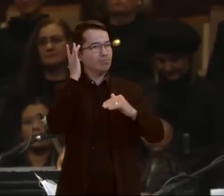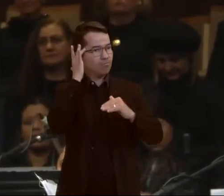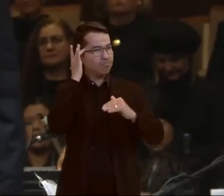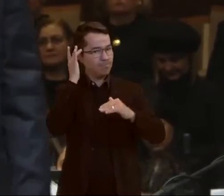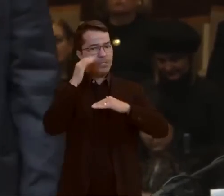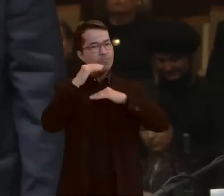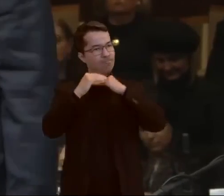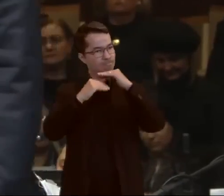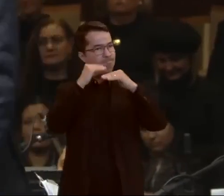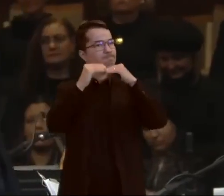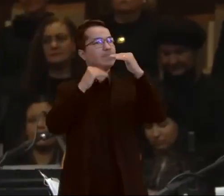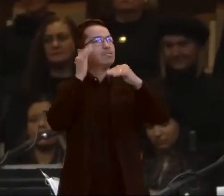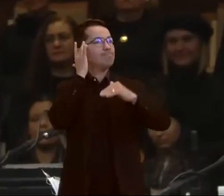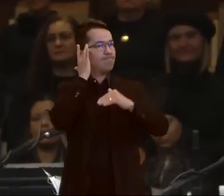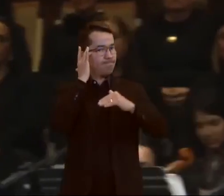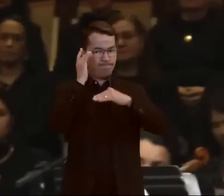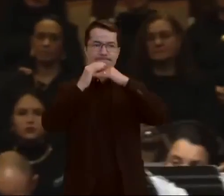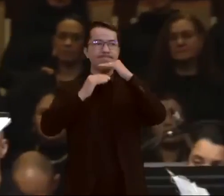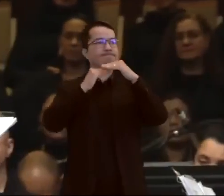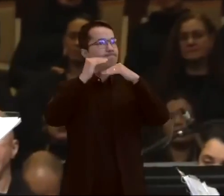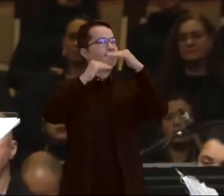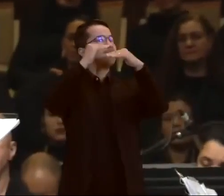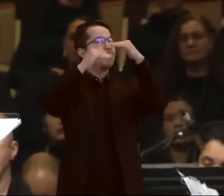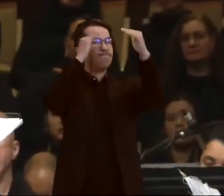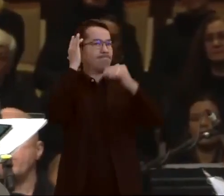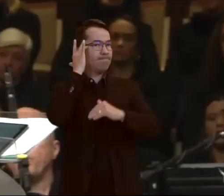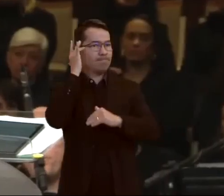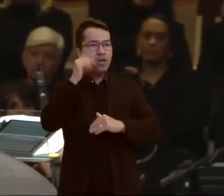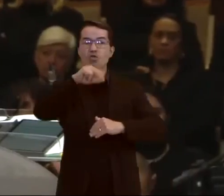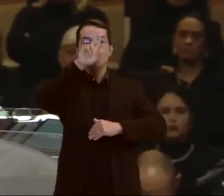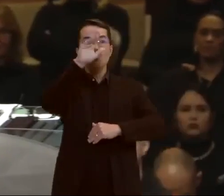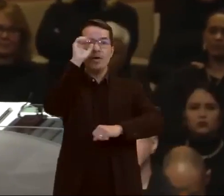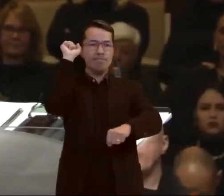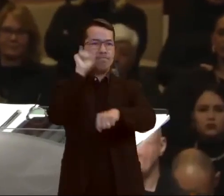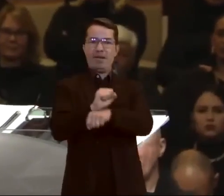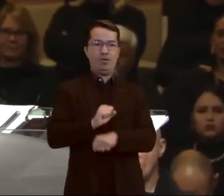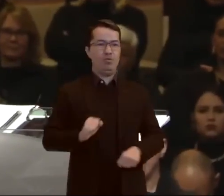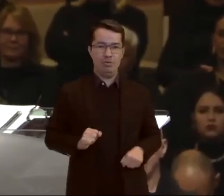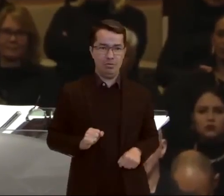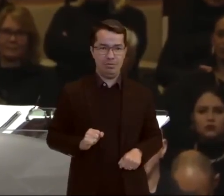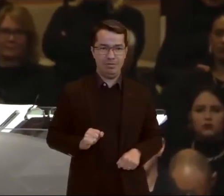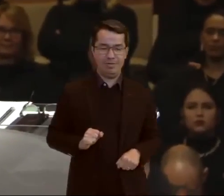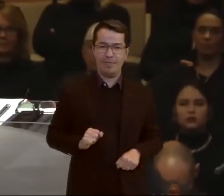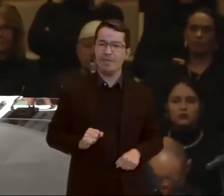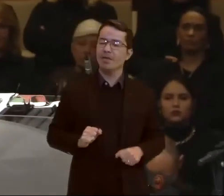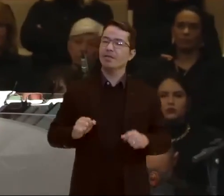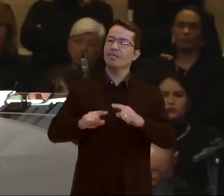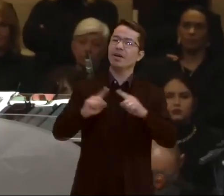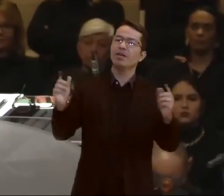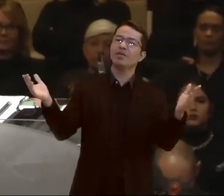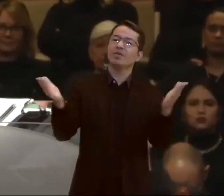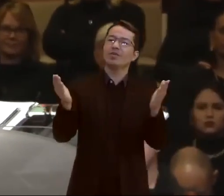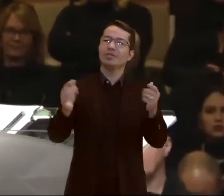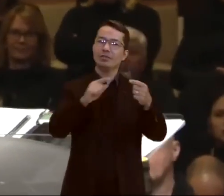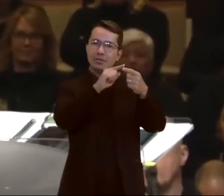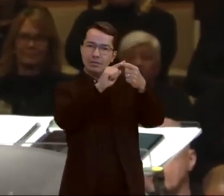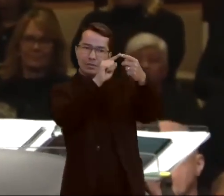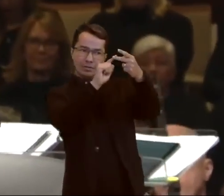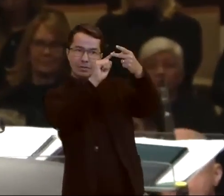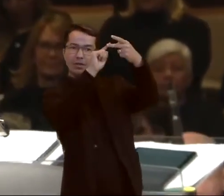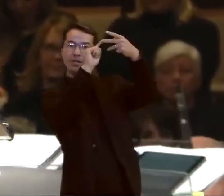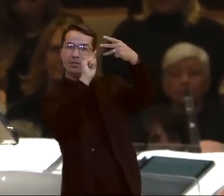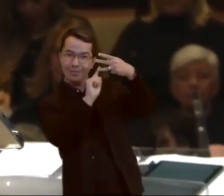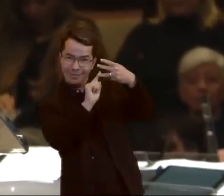são libertadores. Mas hoje eu quero tratar do próximo tópico aqui que Pedro ensina para a gente.